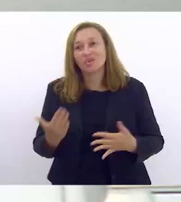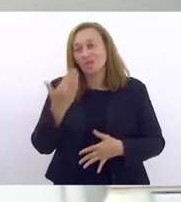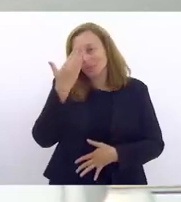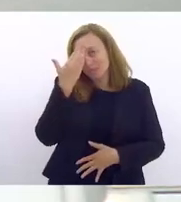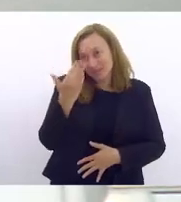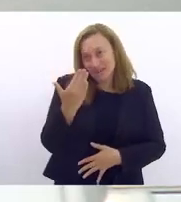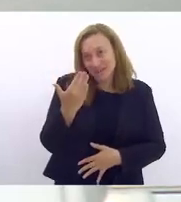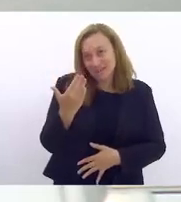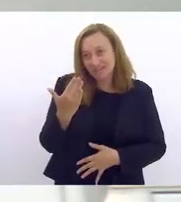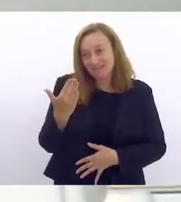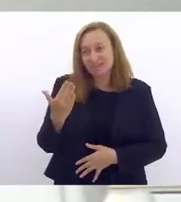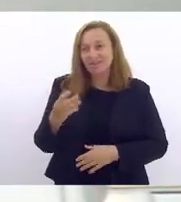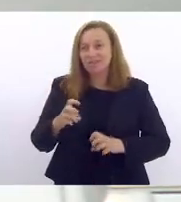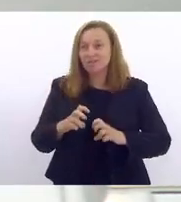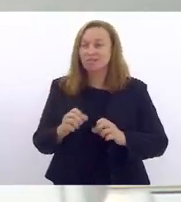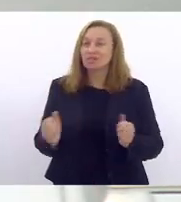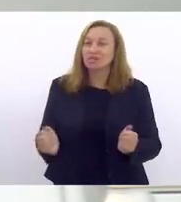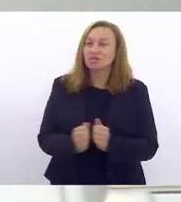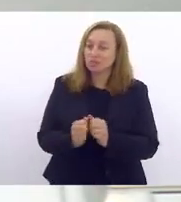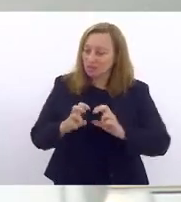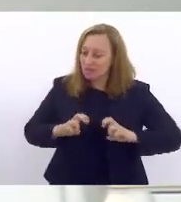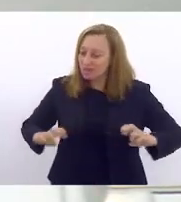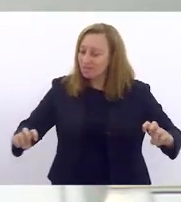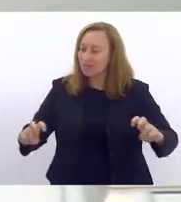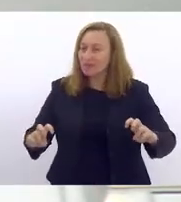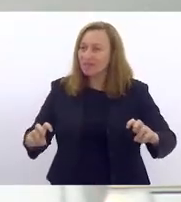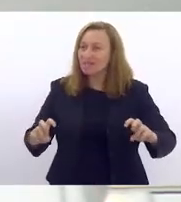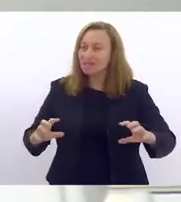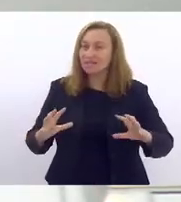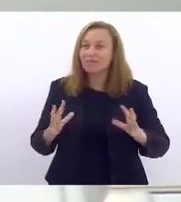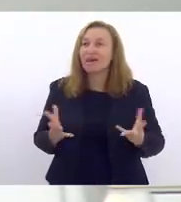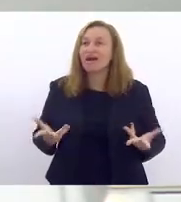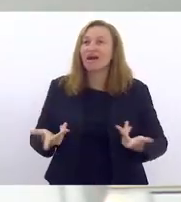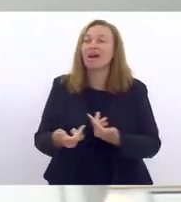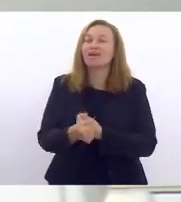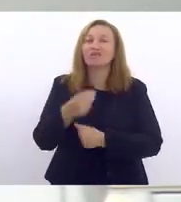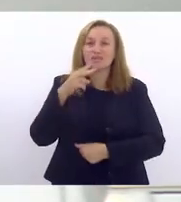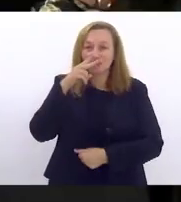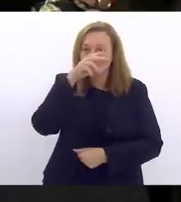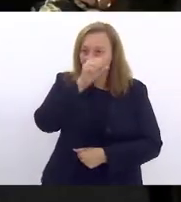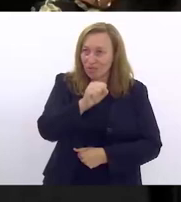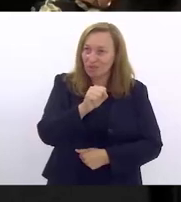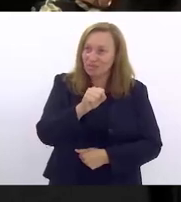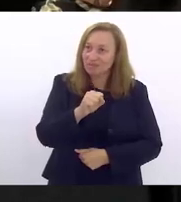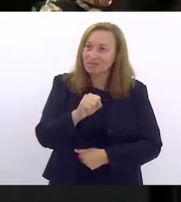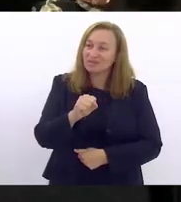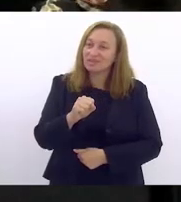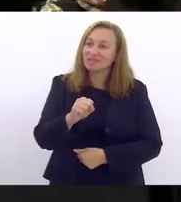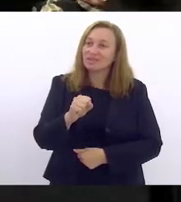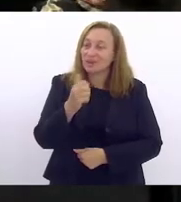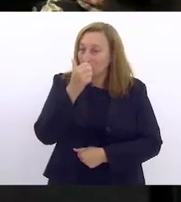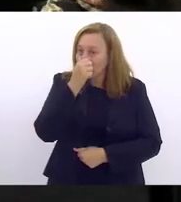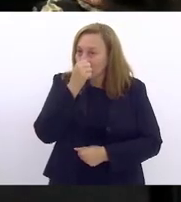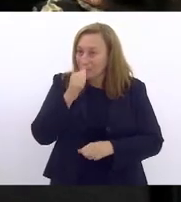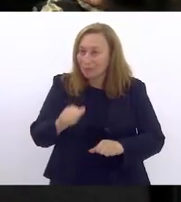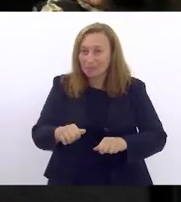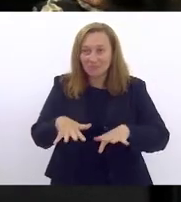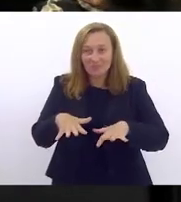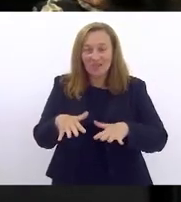obrigada por participar dessa mesa tão rica, tão poderosa e tão forte, com esse auditório mais forte